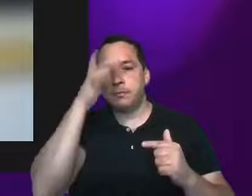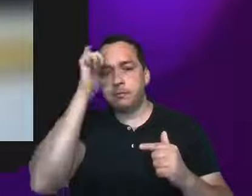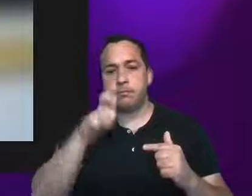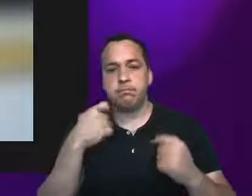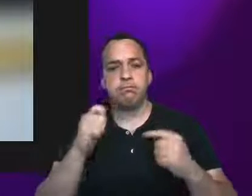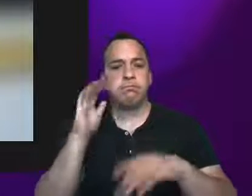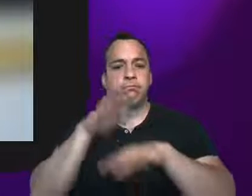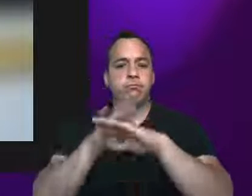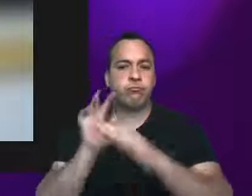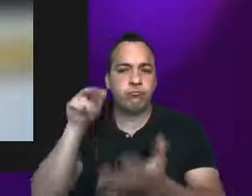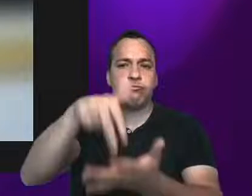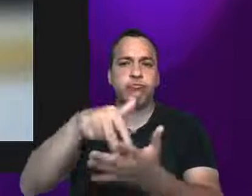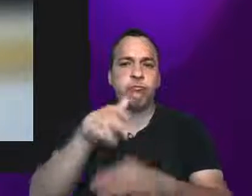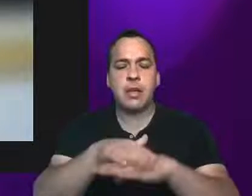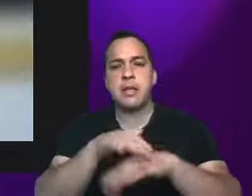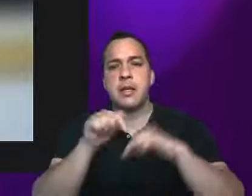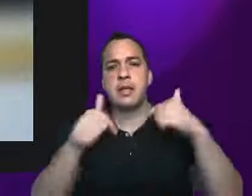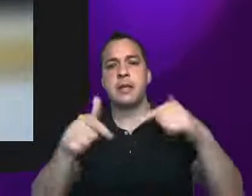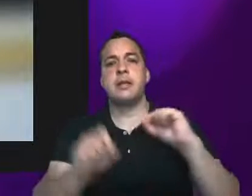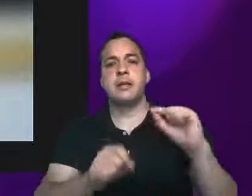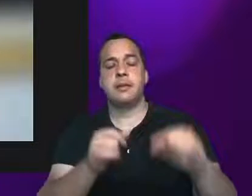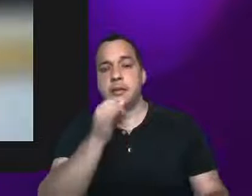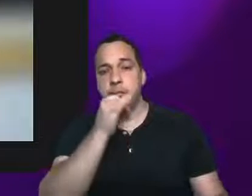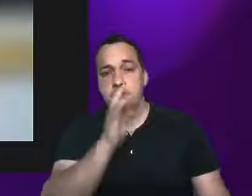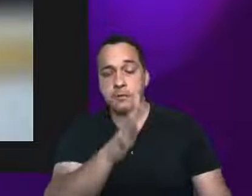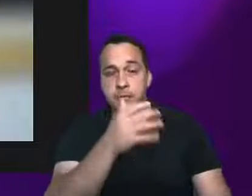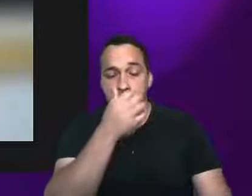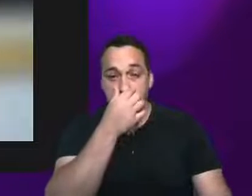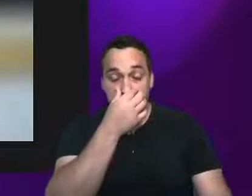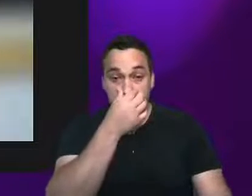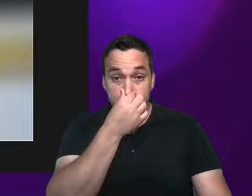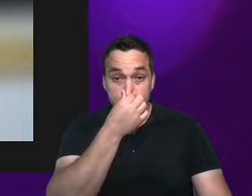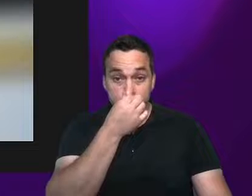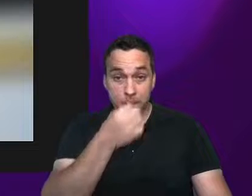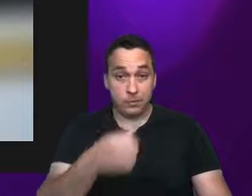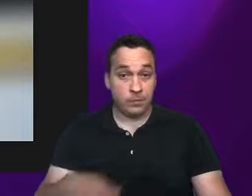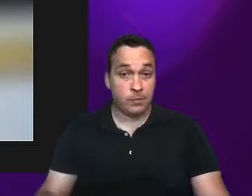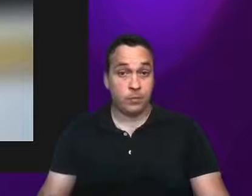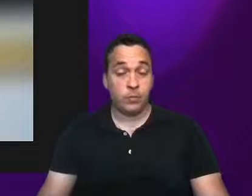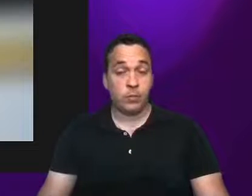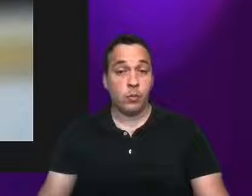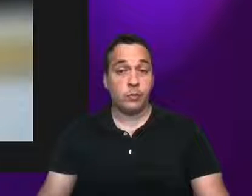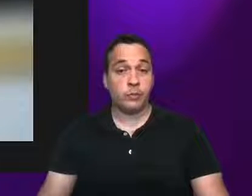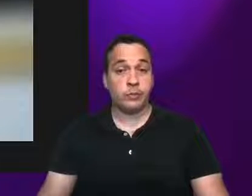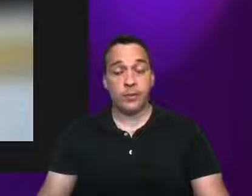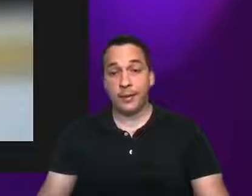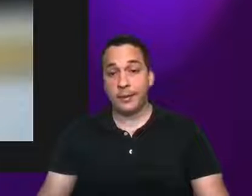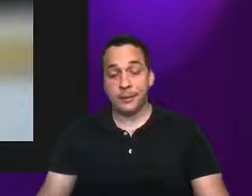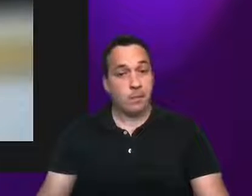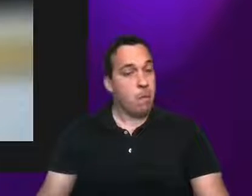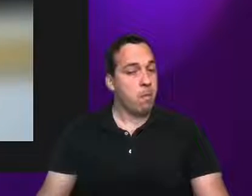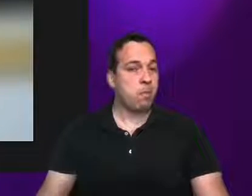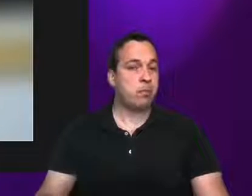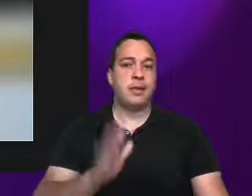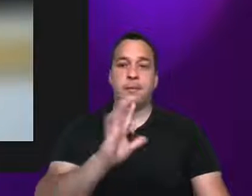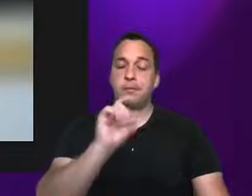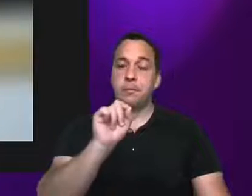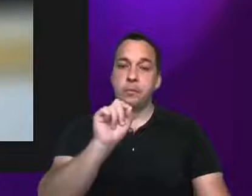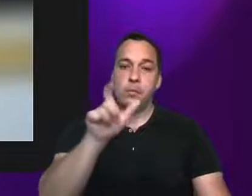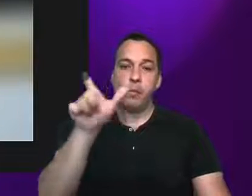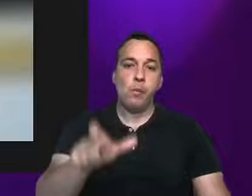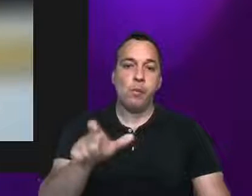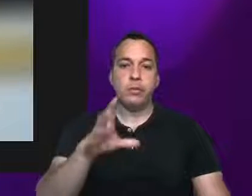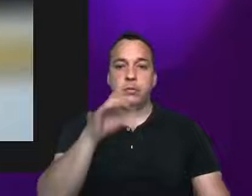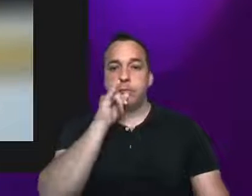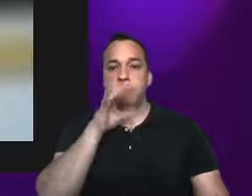fazer? Não, esse é o papel do nefrologista, né? Até na UERJ, na